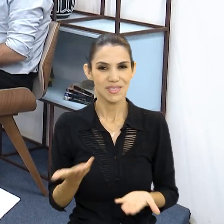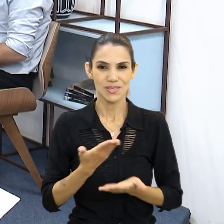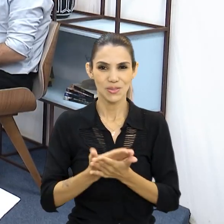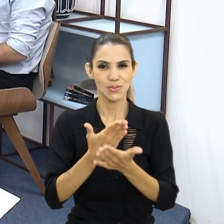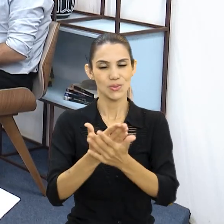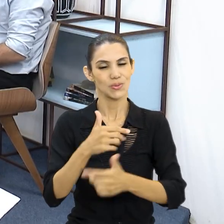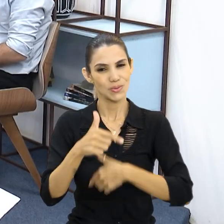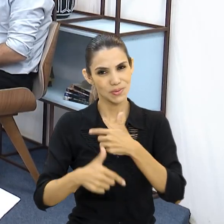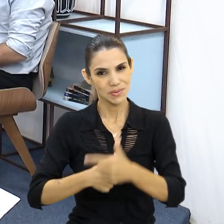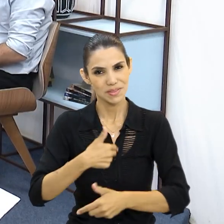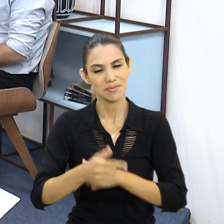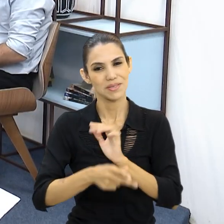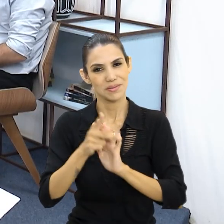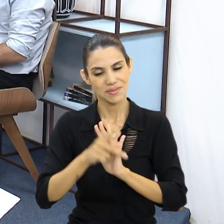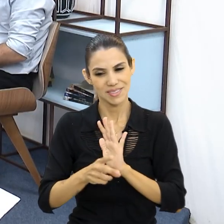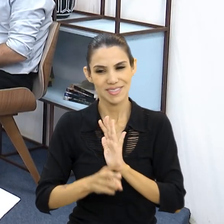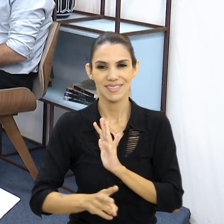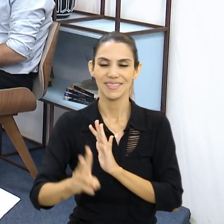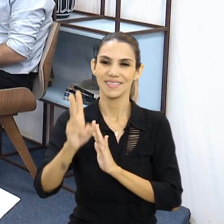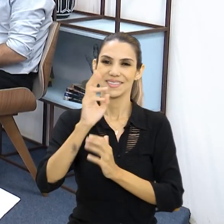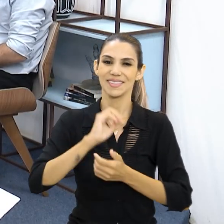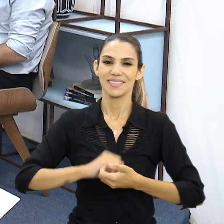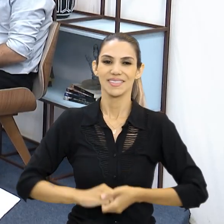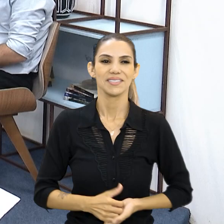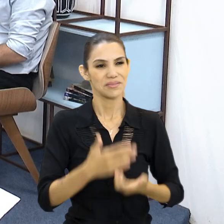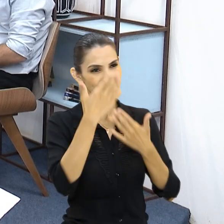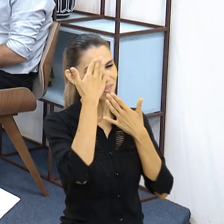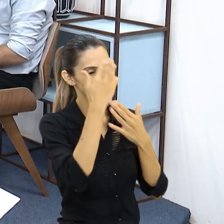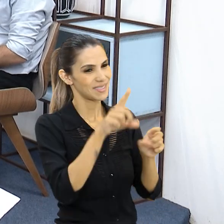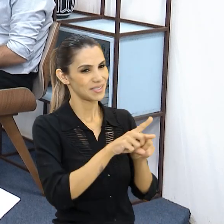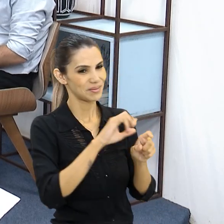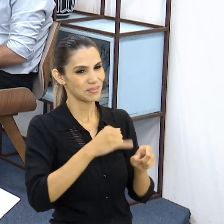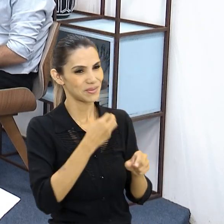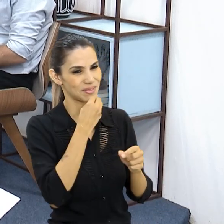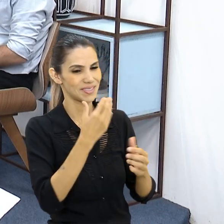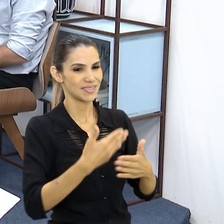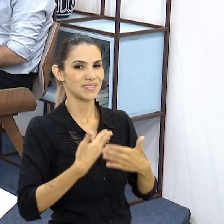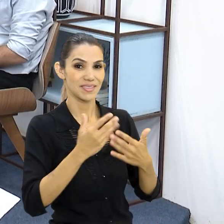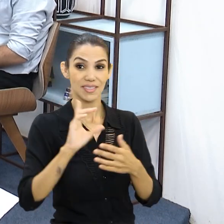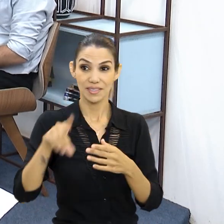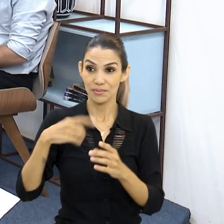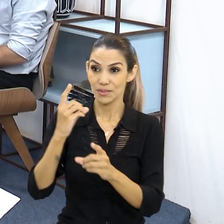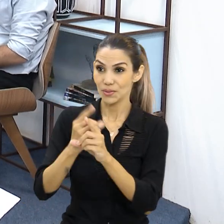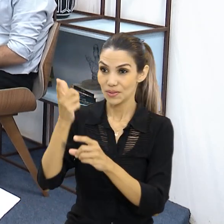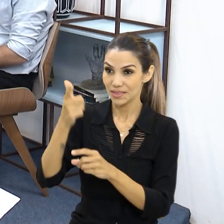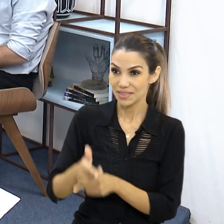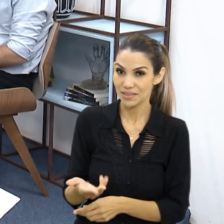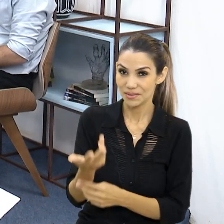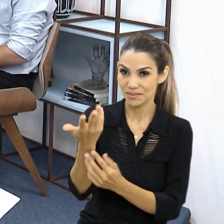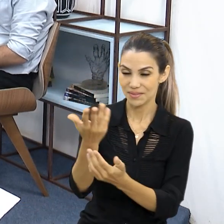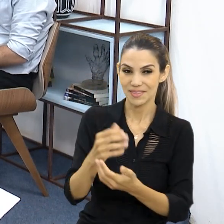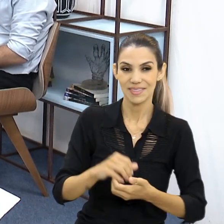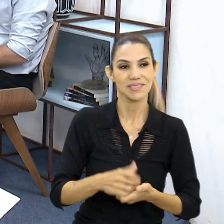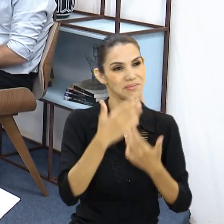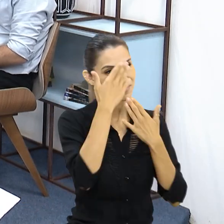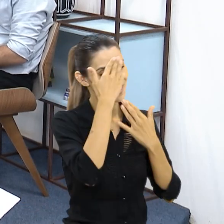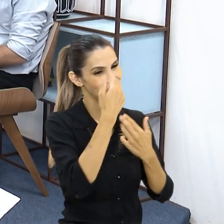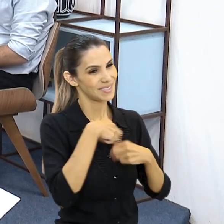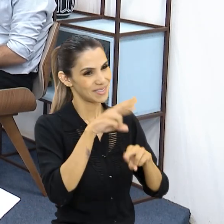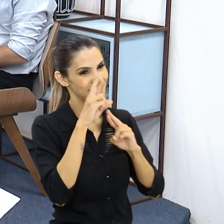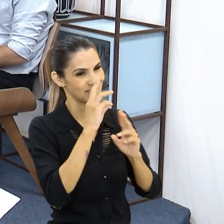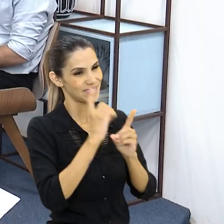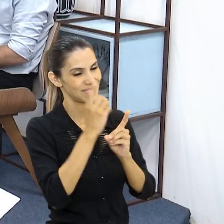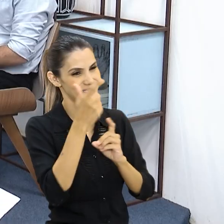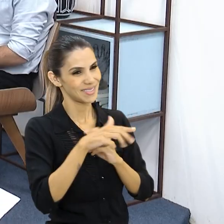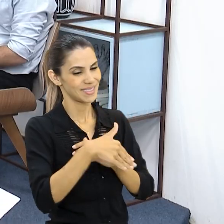estudo, esse trabalho. Obrigado. Nós que agradecemos a oportunidade. E até uma próxima, viu, professora Viviane? Obrigada, até a próxima.